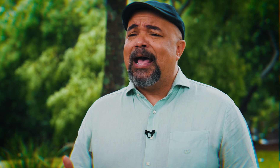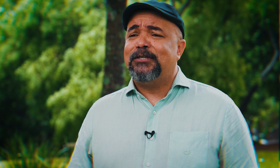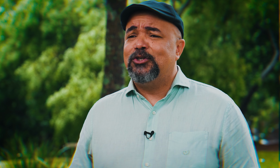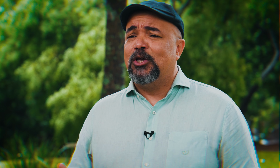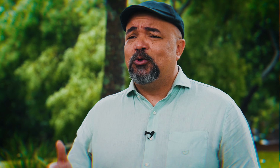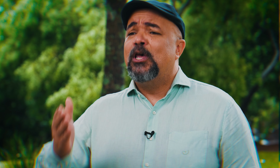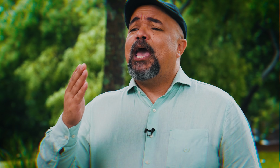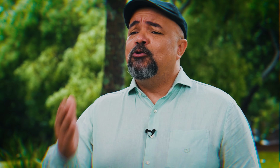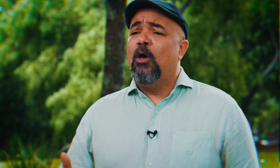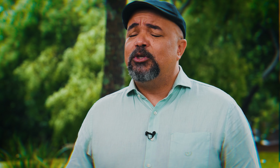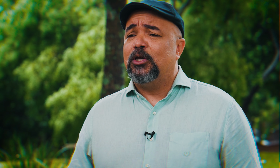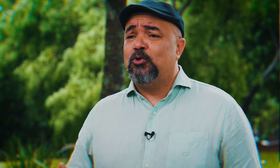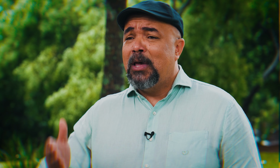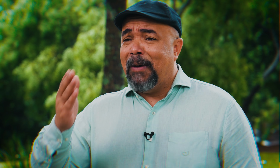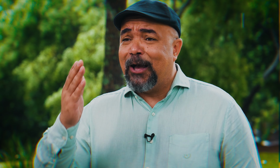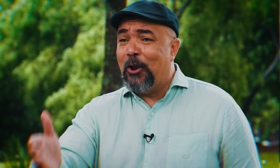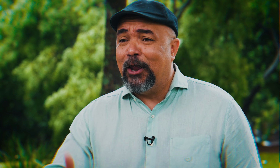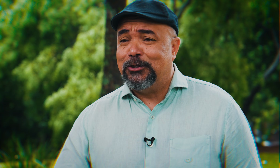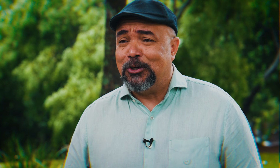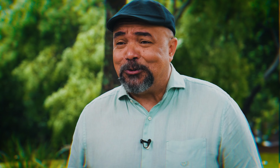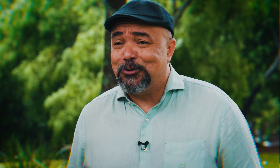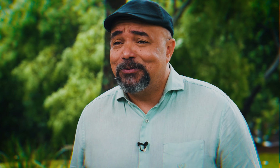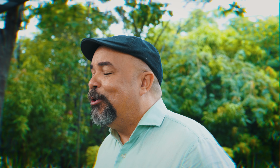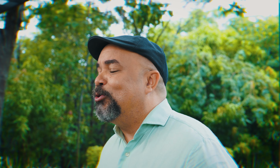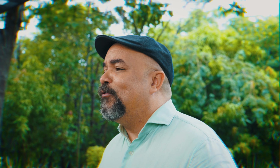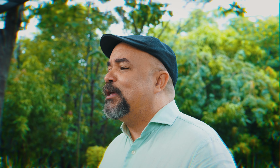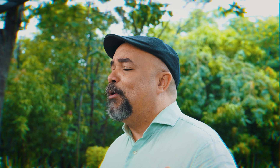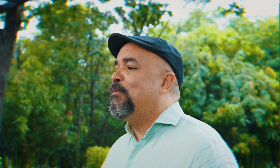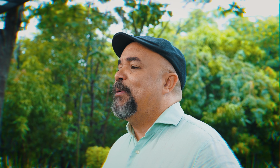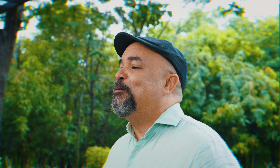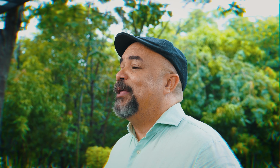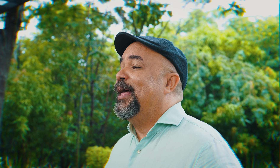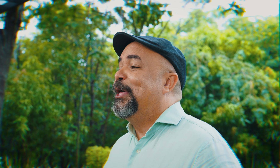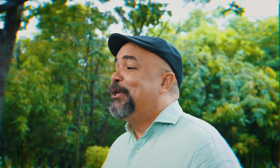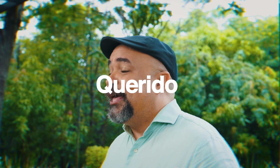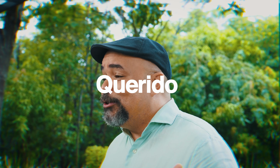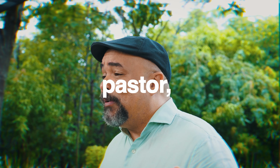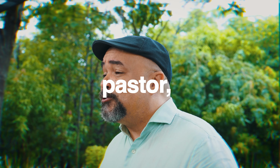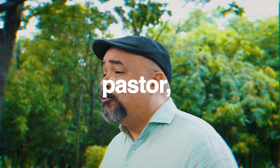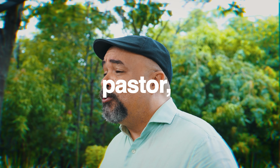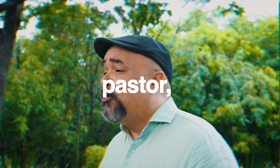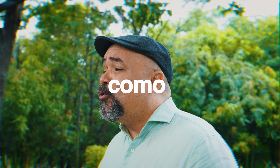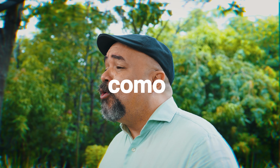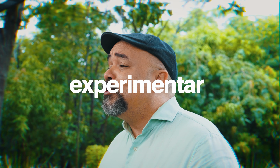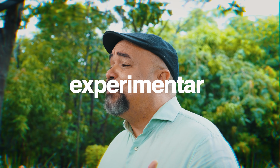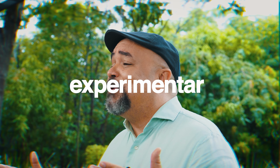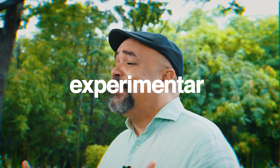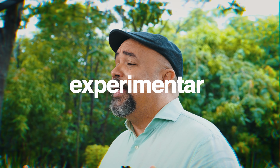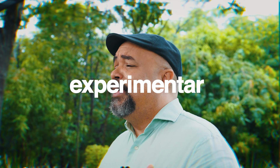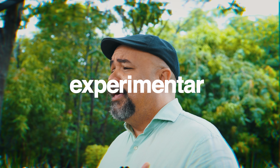pela graça de Jesus, em nome de Jesus, para a glória de Jesus. Contudo, você pode me perguntar, querido pastor,